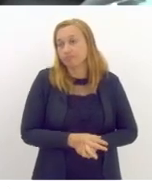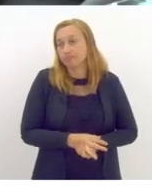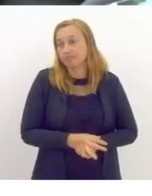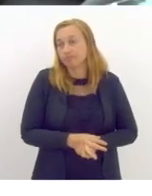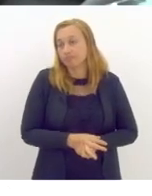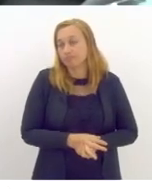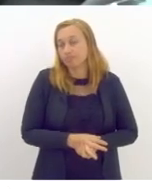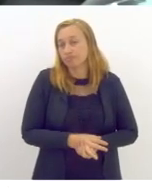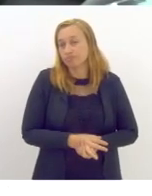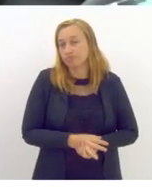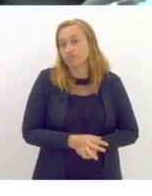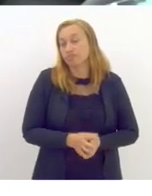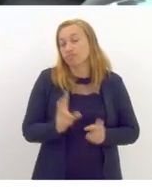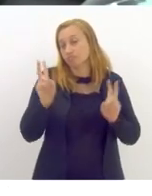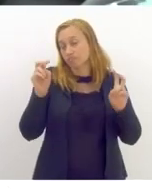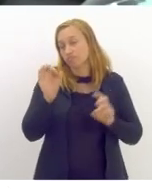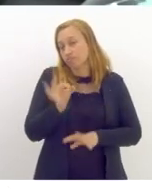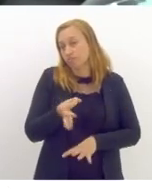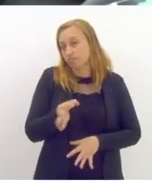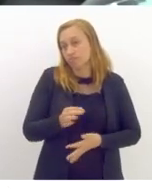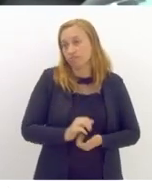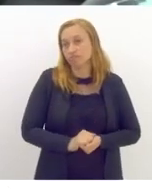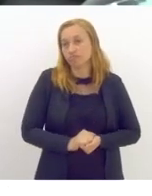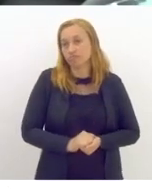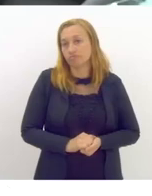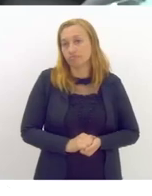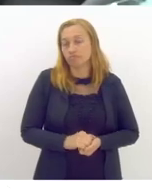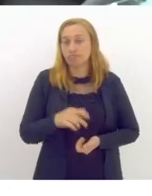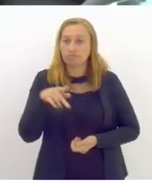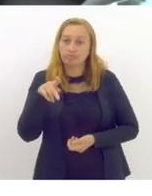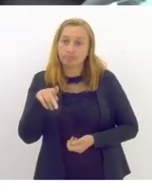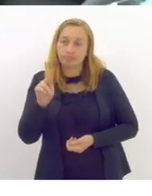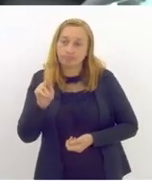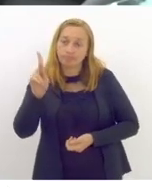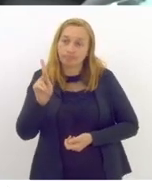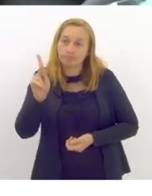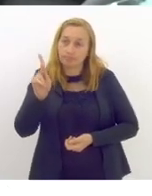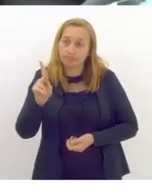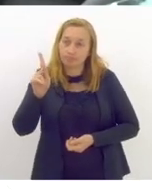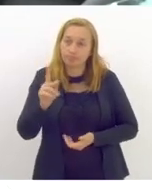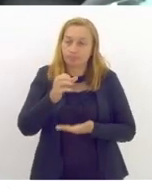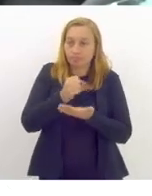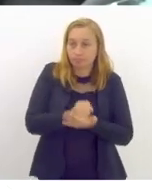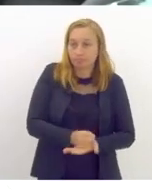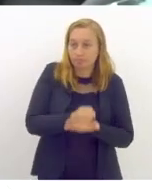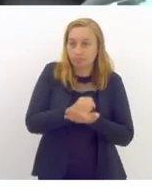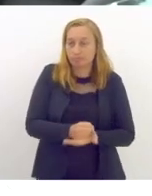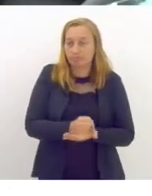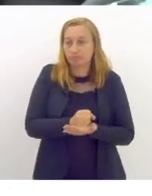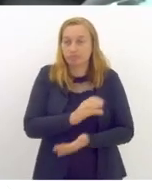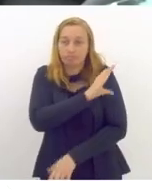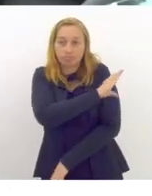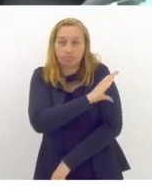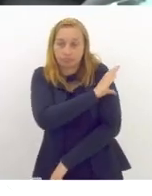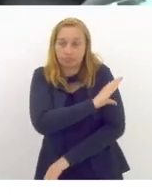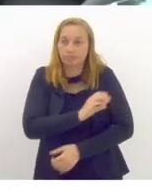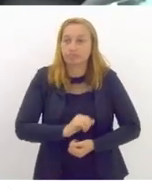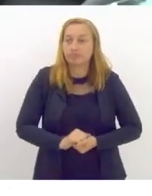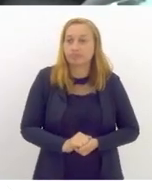caso bem concreto Royal do petróleo que é o que sustenta a nossa região